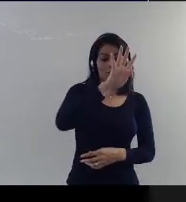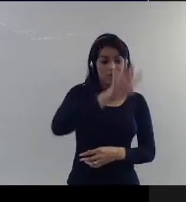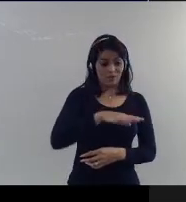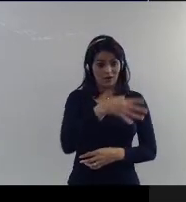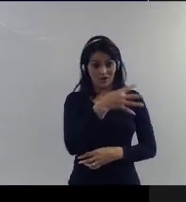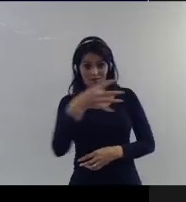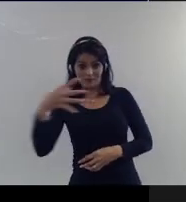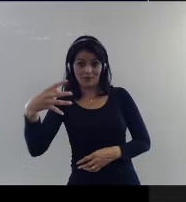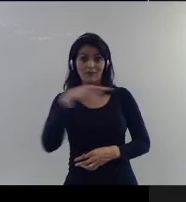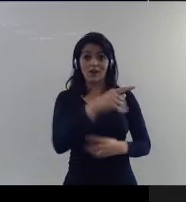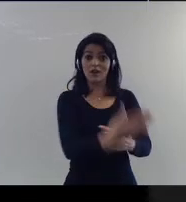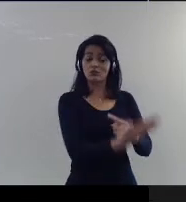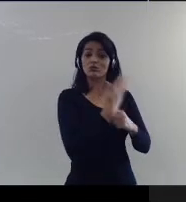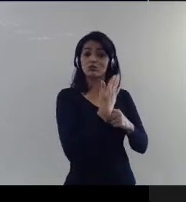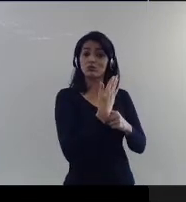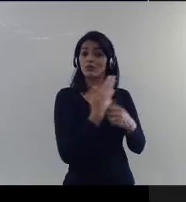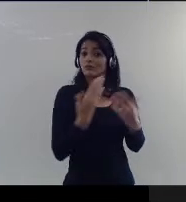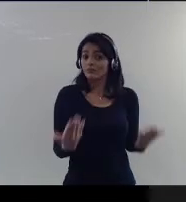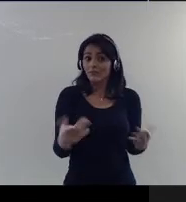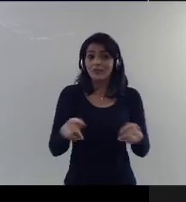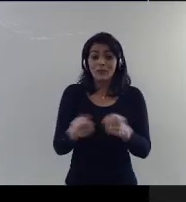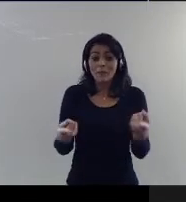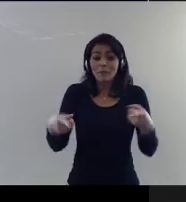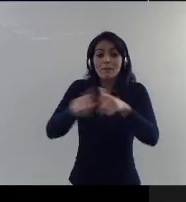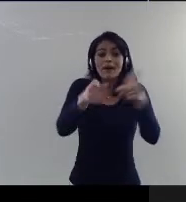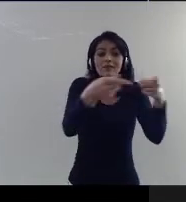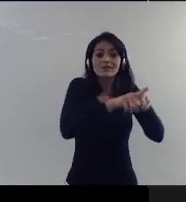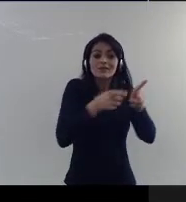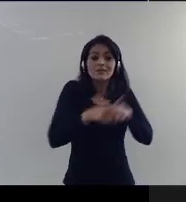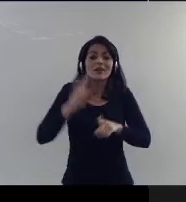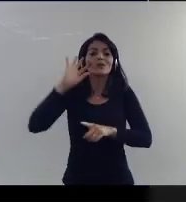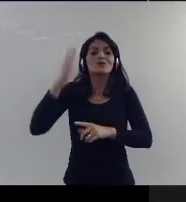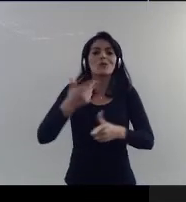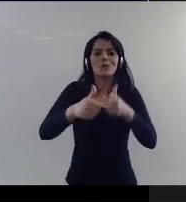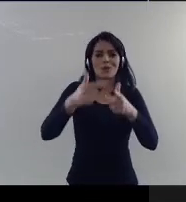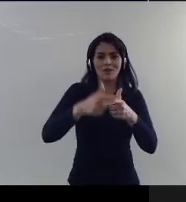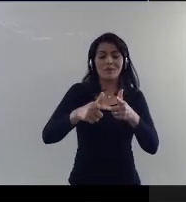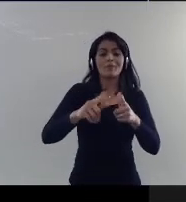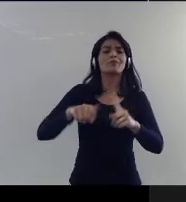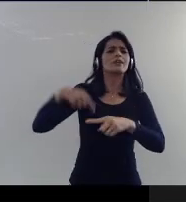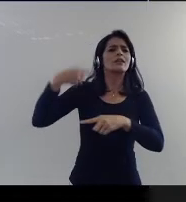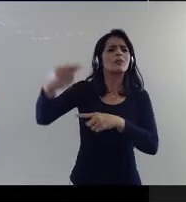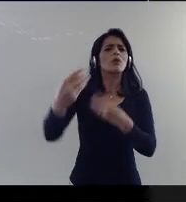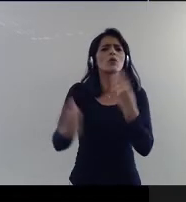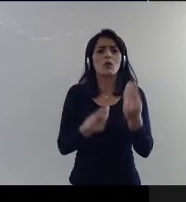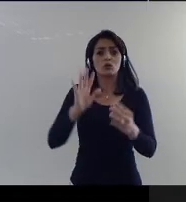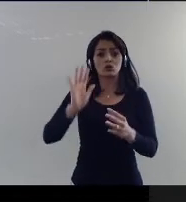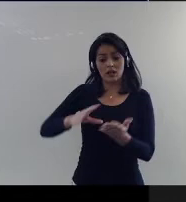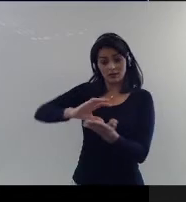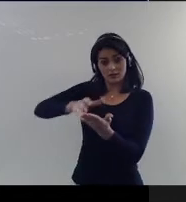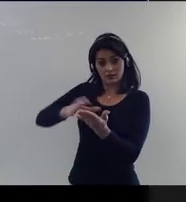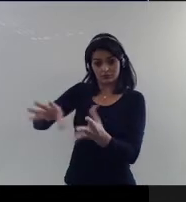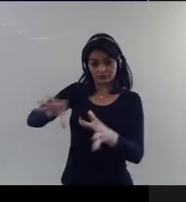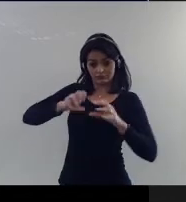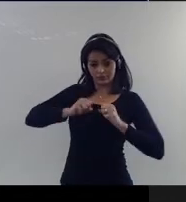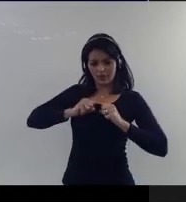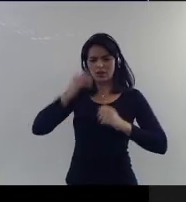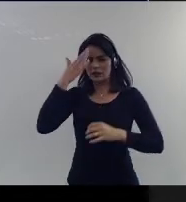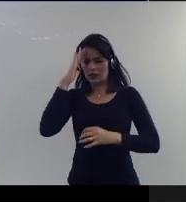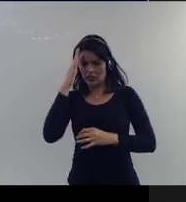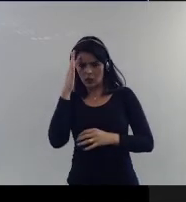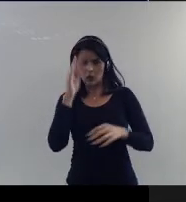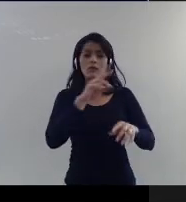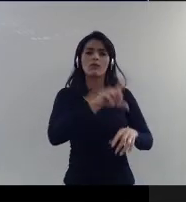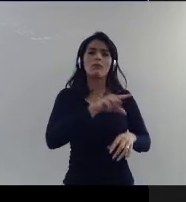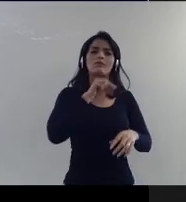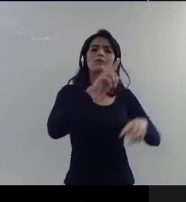as pessoas, quem são as ferramentas, quem são os parceiros para aquele problema, né? Depois, o que a gente faz com isso, que é o design da solução do problema propriamente